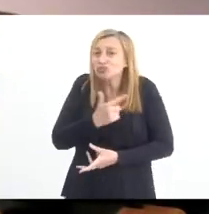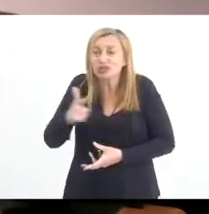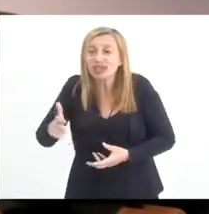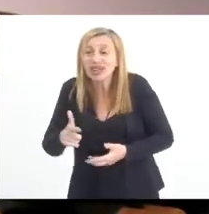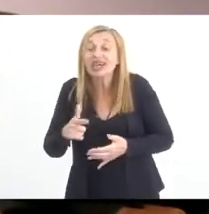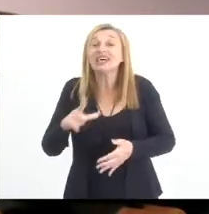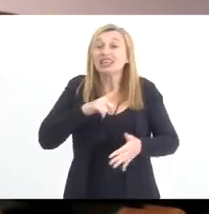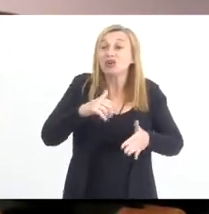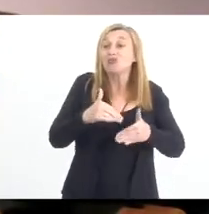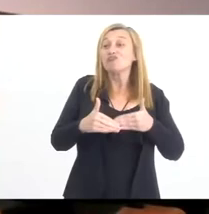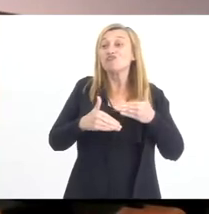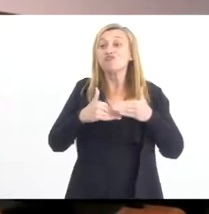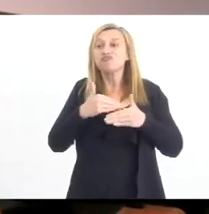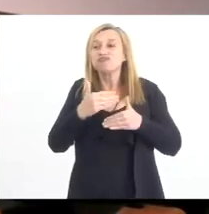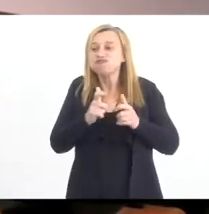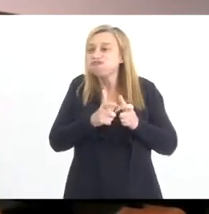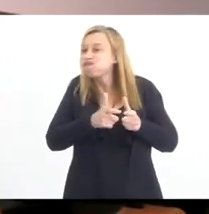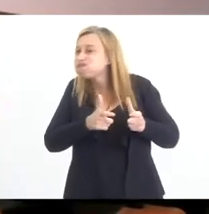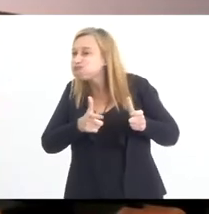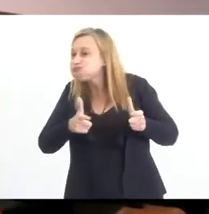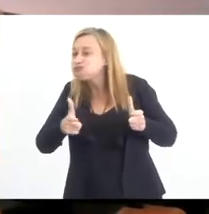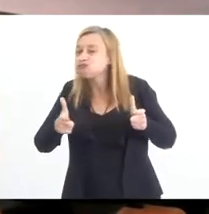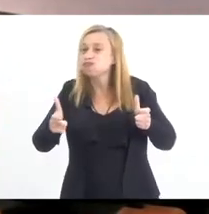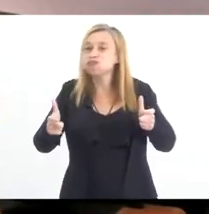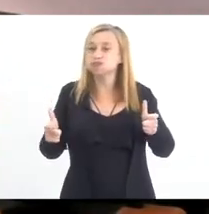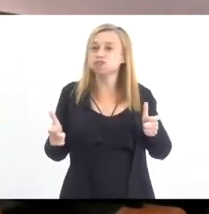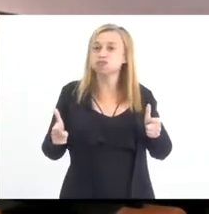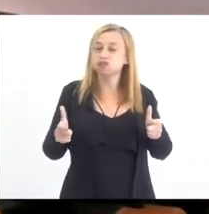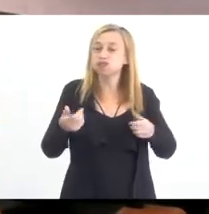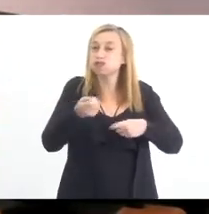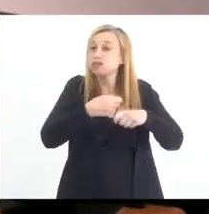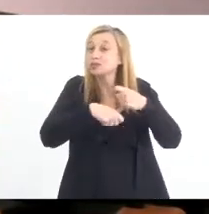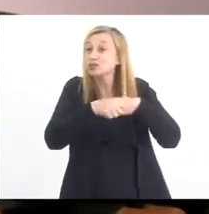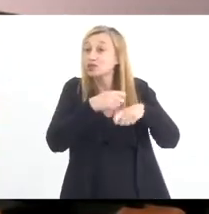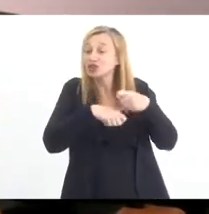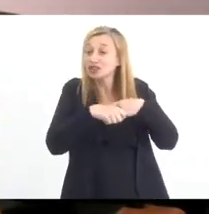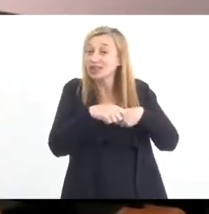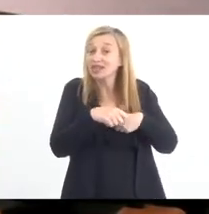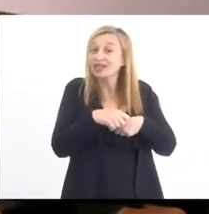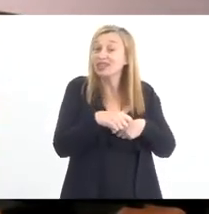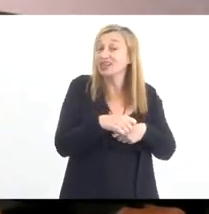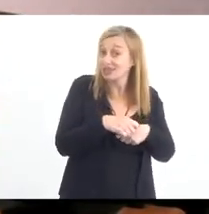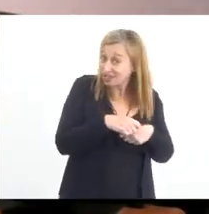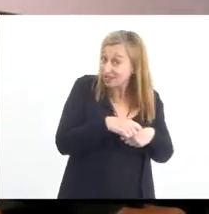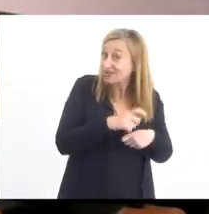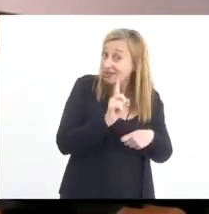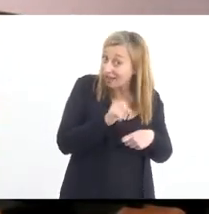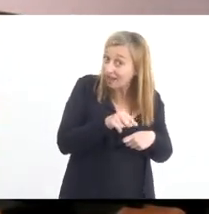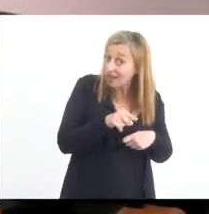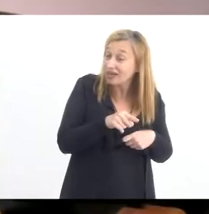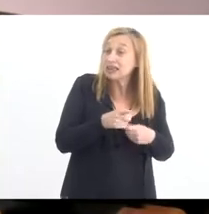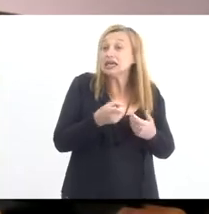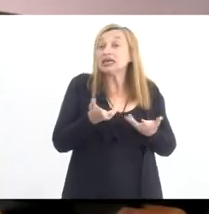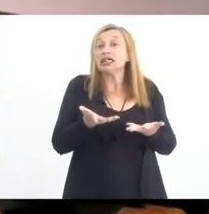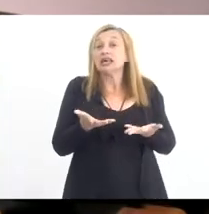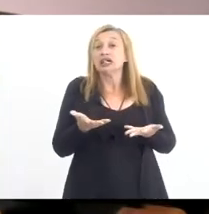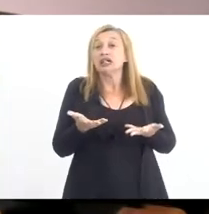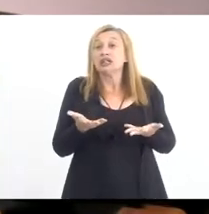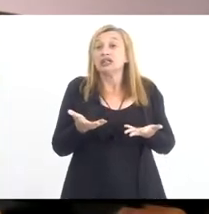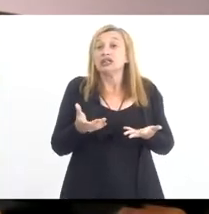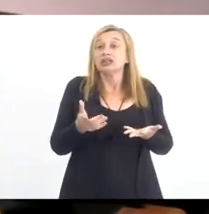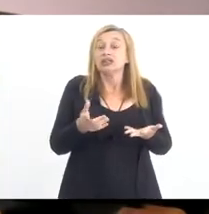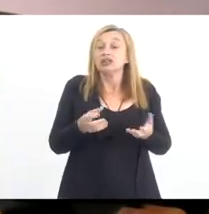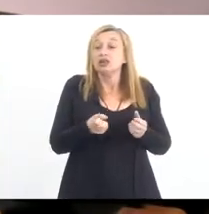um processo gigantesco, administrativo, inclusive, não é? Que tem